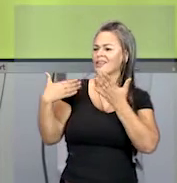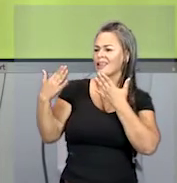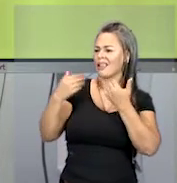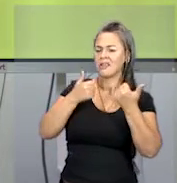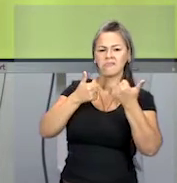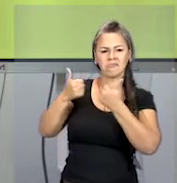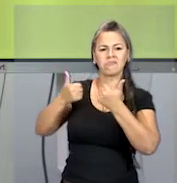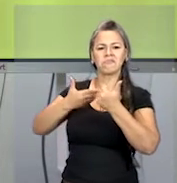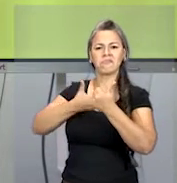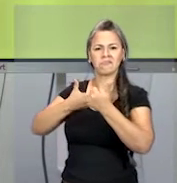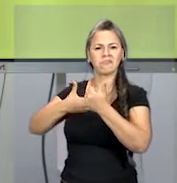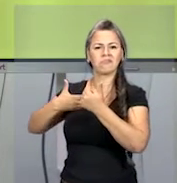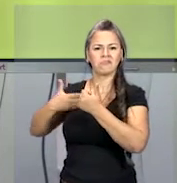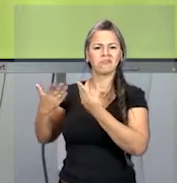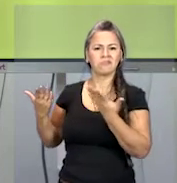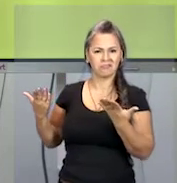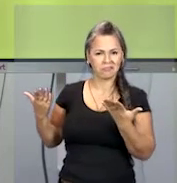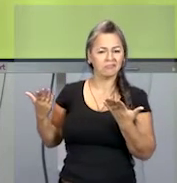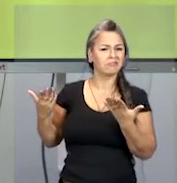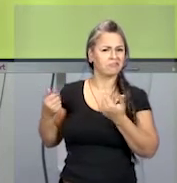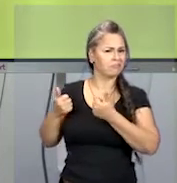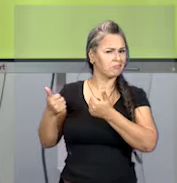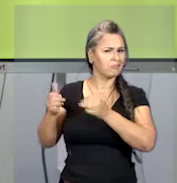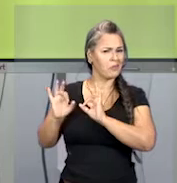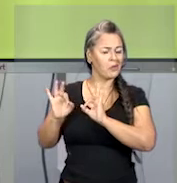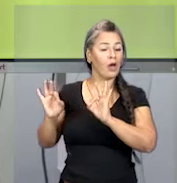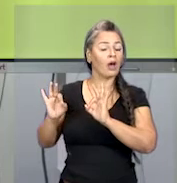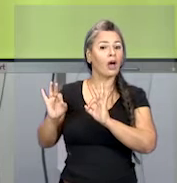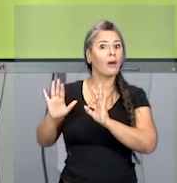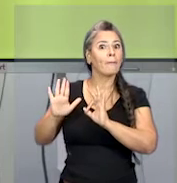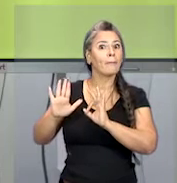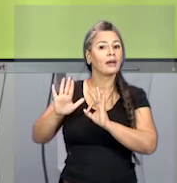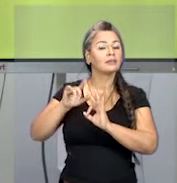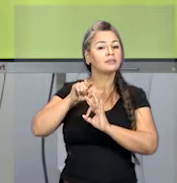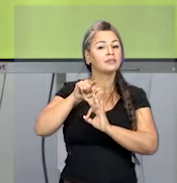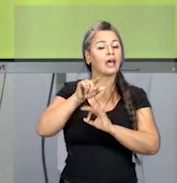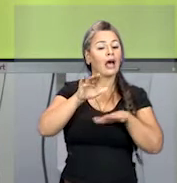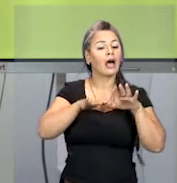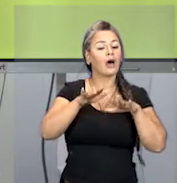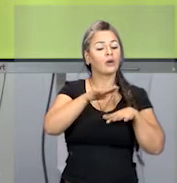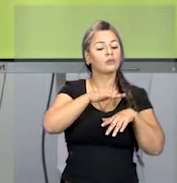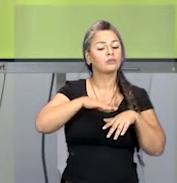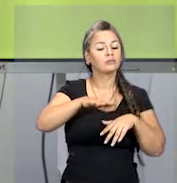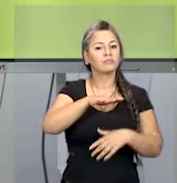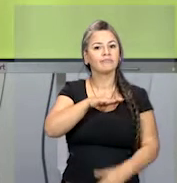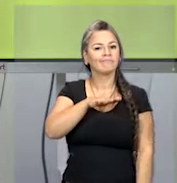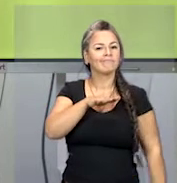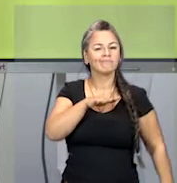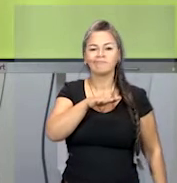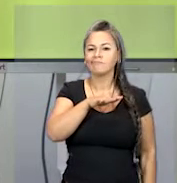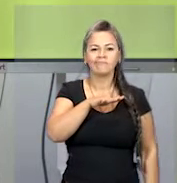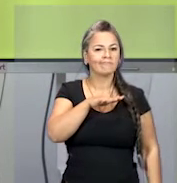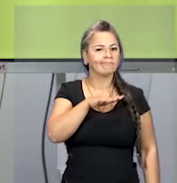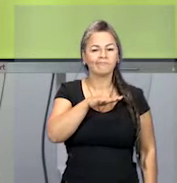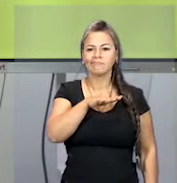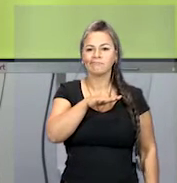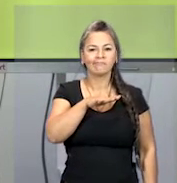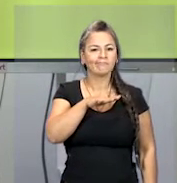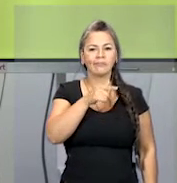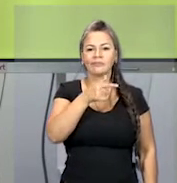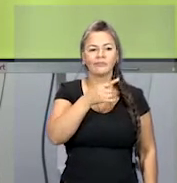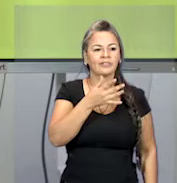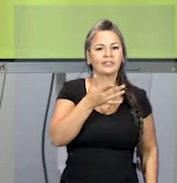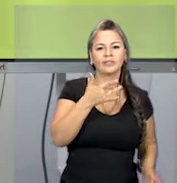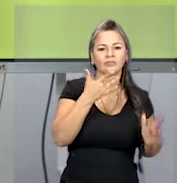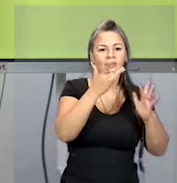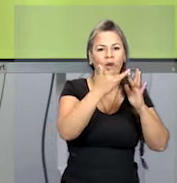na rua e do bairro. Mas, dependendo da organização de onde você estiver, você mal